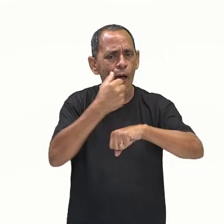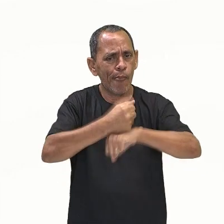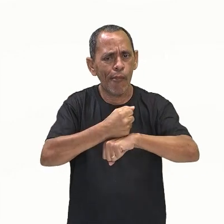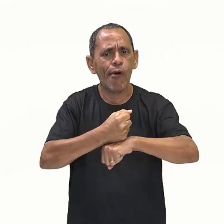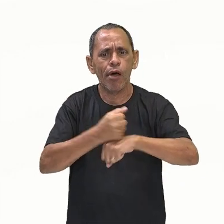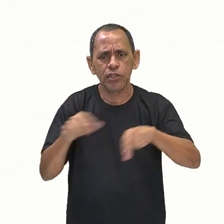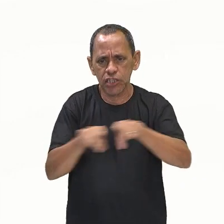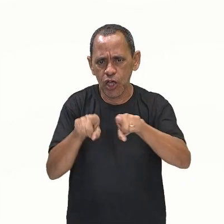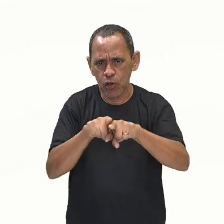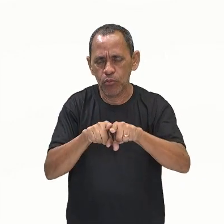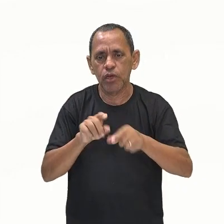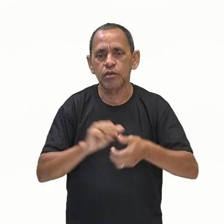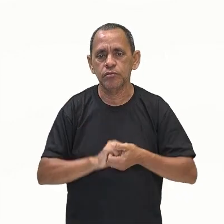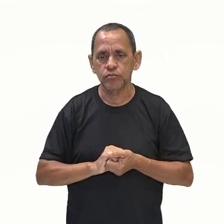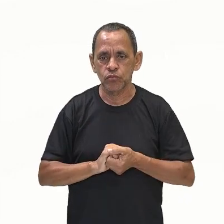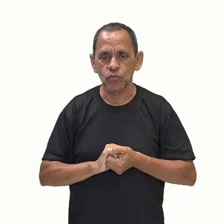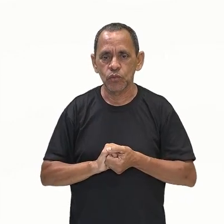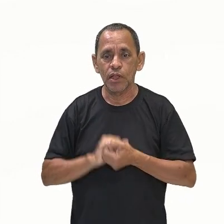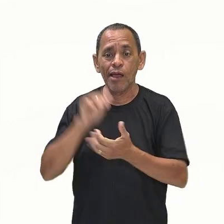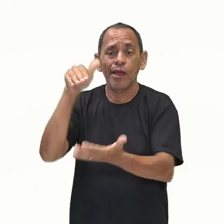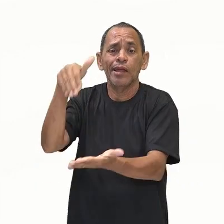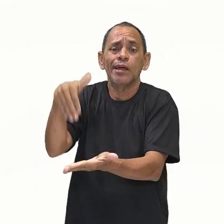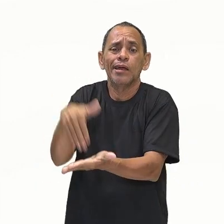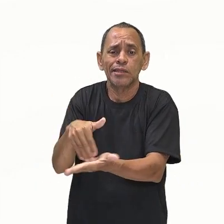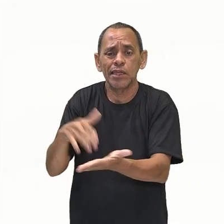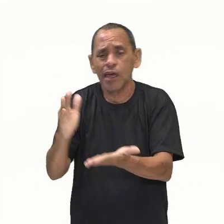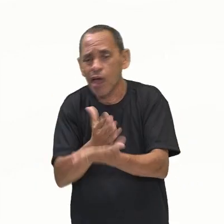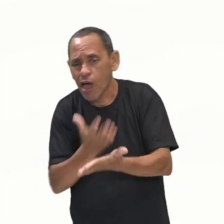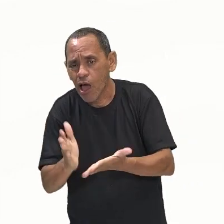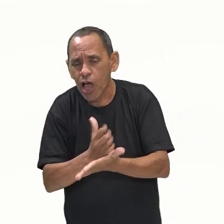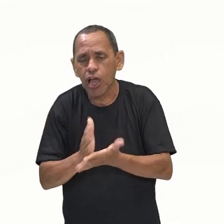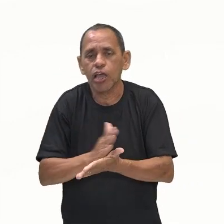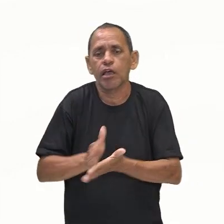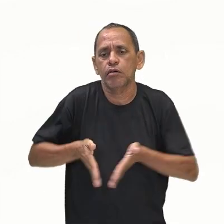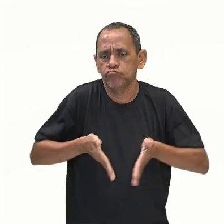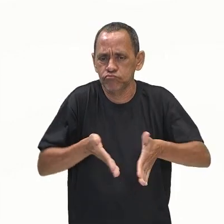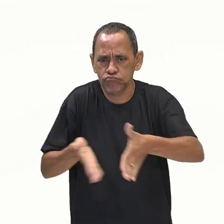estar ali alguém fazendo todo esse caminho.